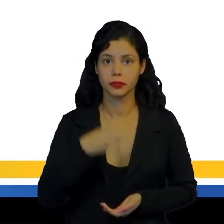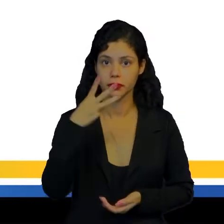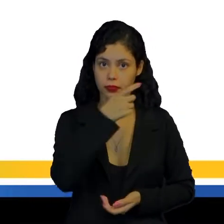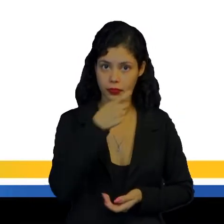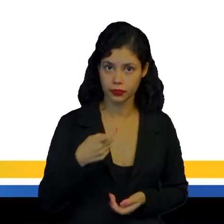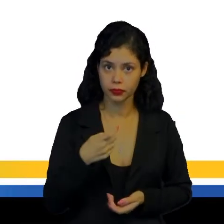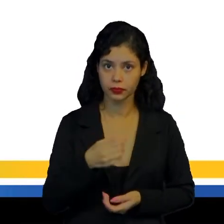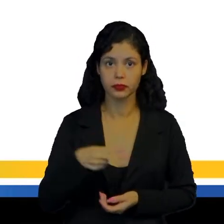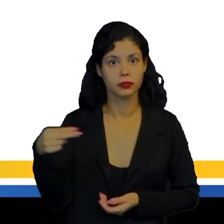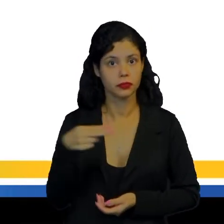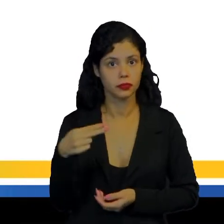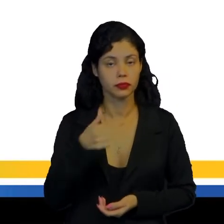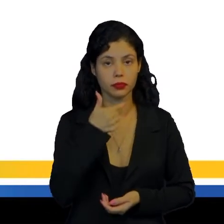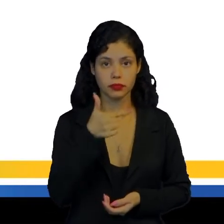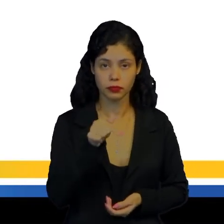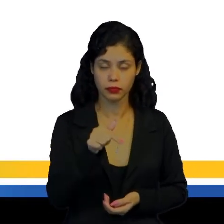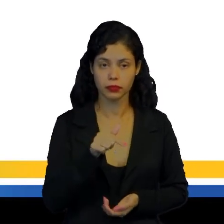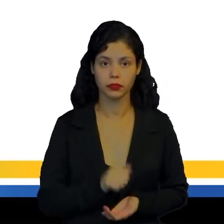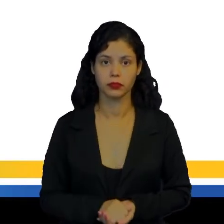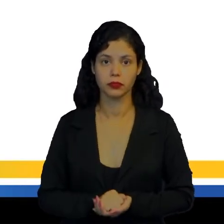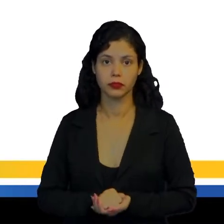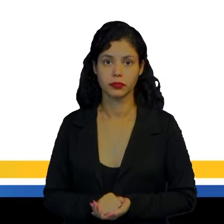3x igual a 27.